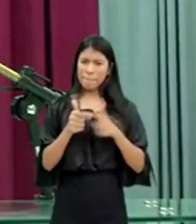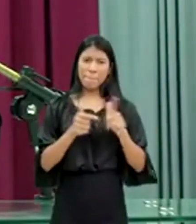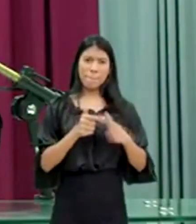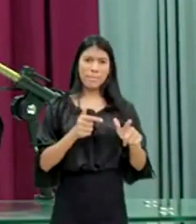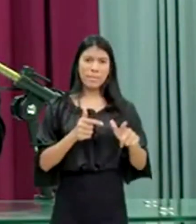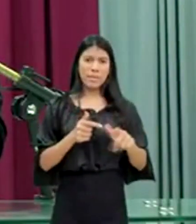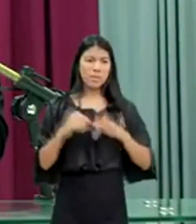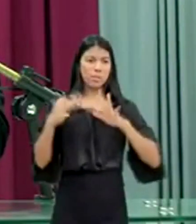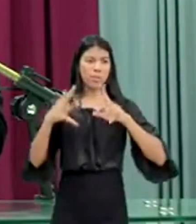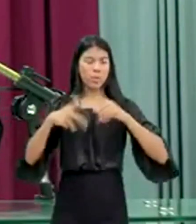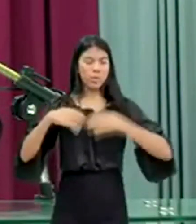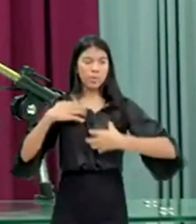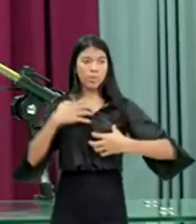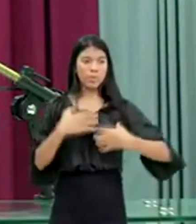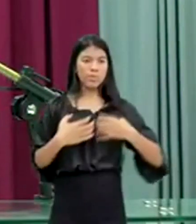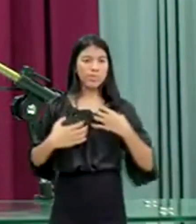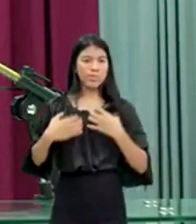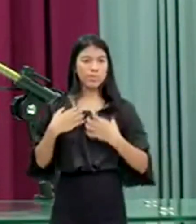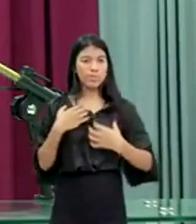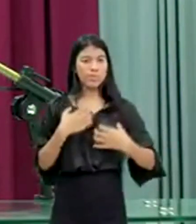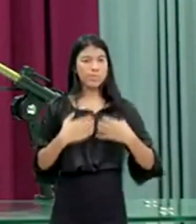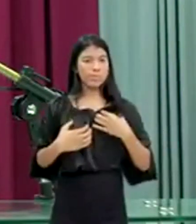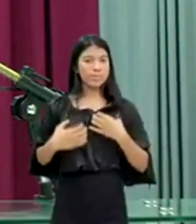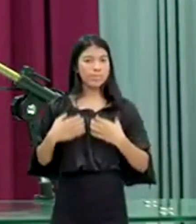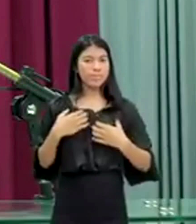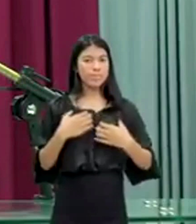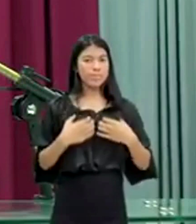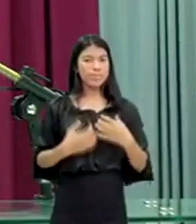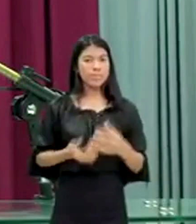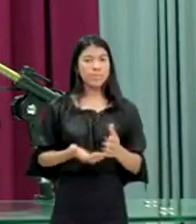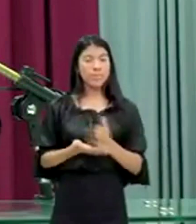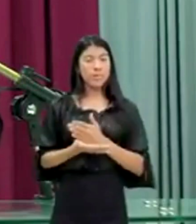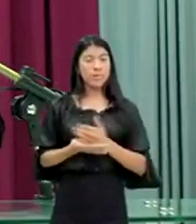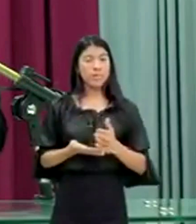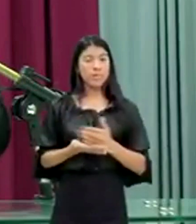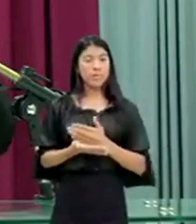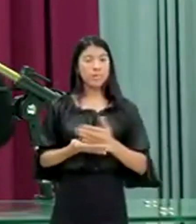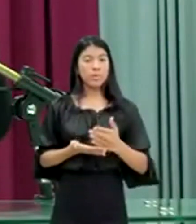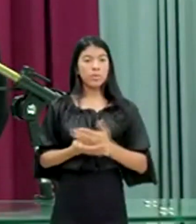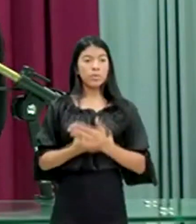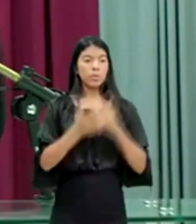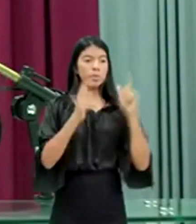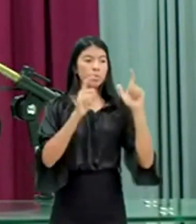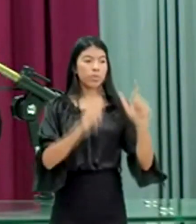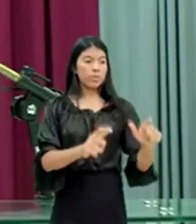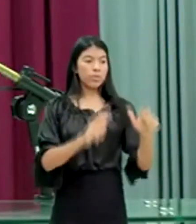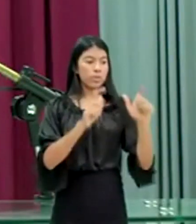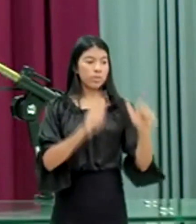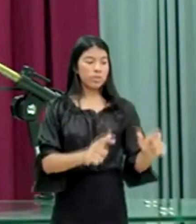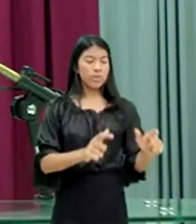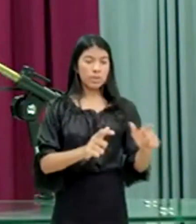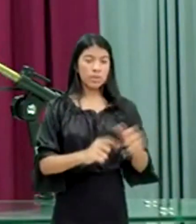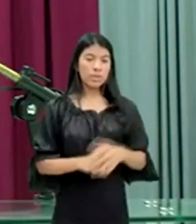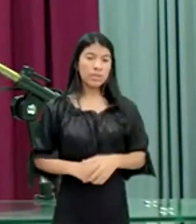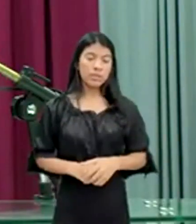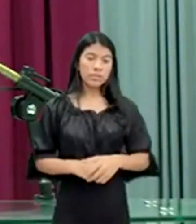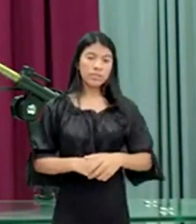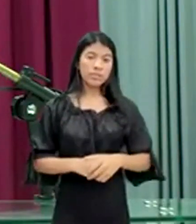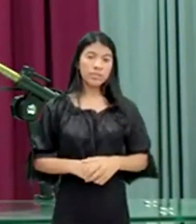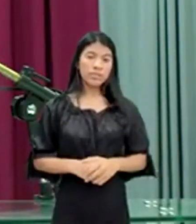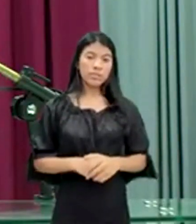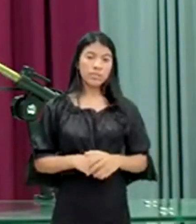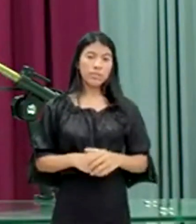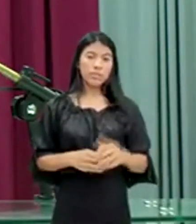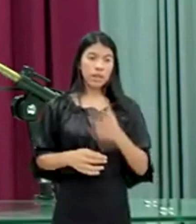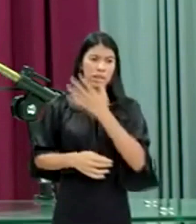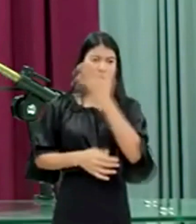apavorado. Em muitos lugares não caíram nem 10 e as pessoas estão morrendo de medo,